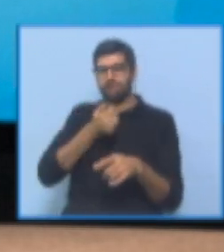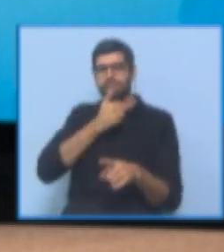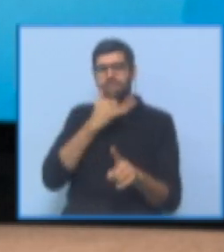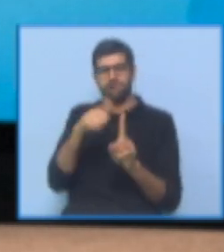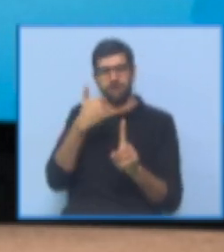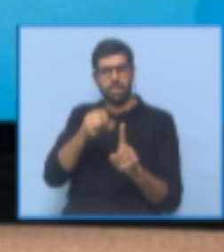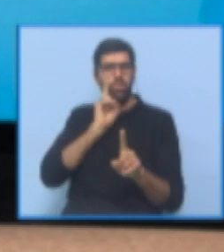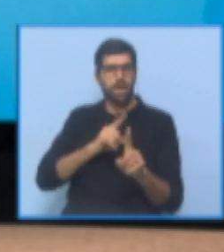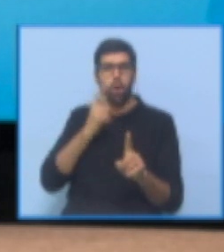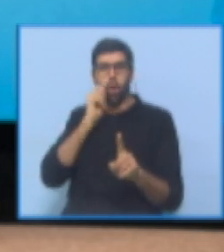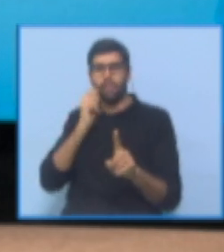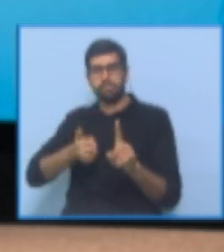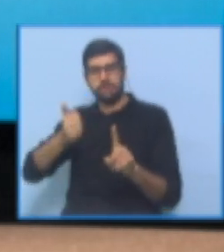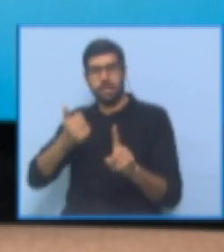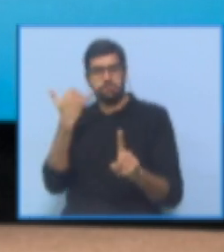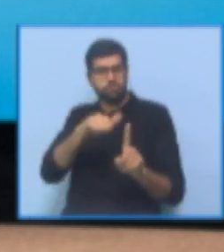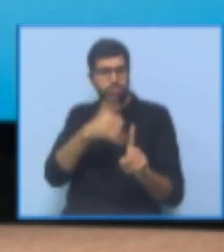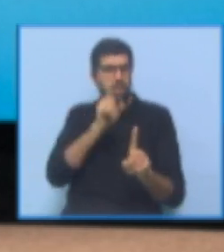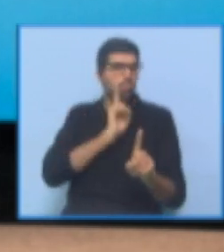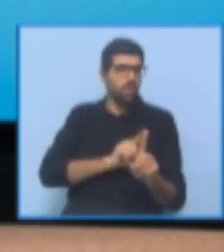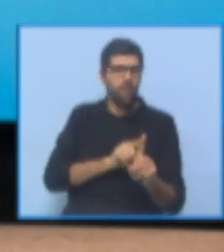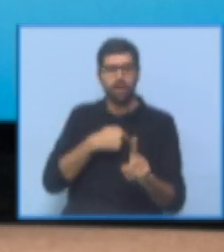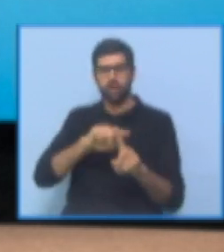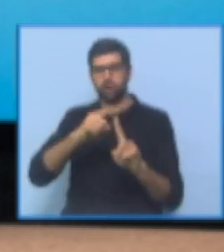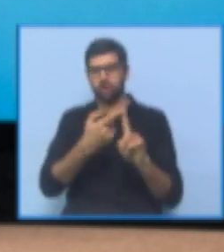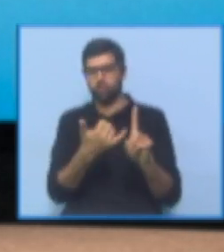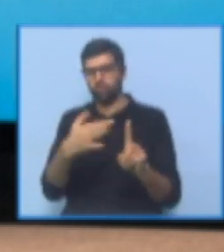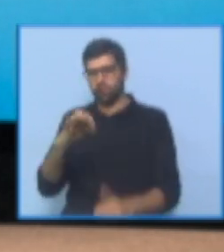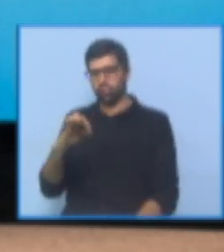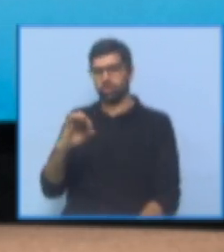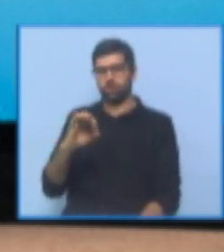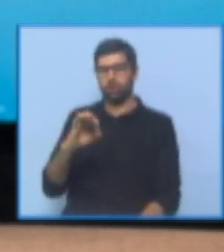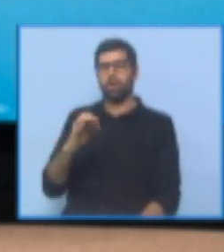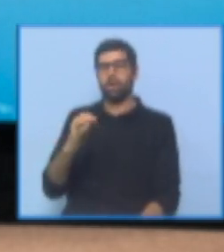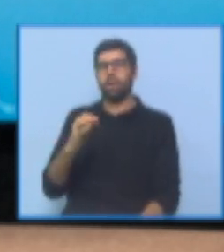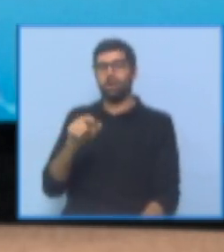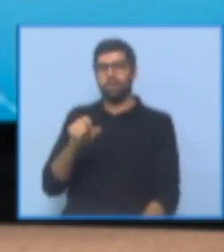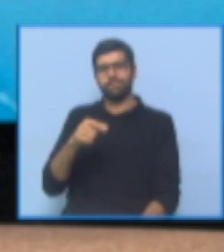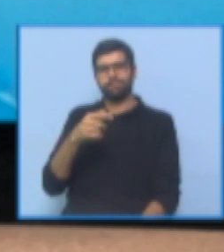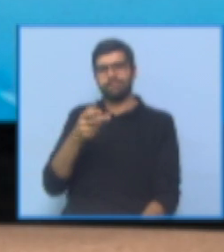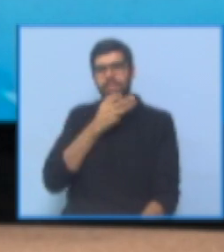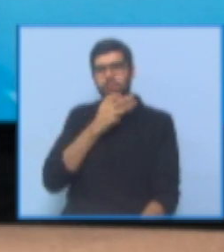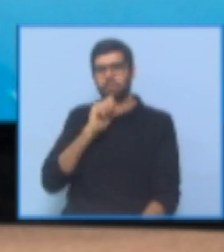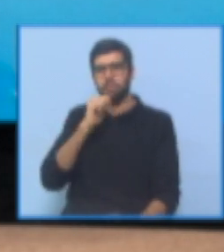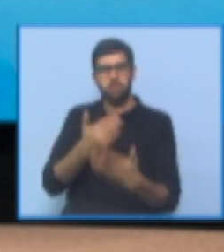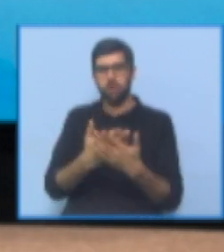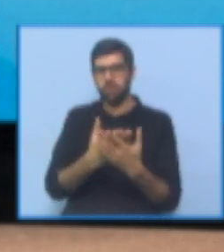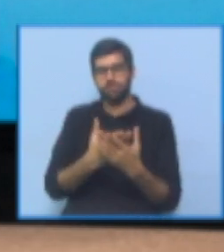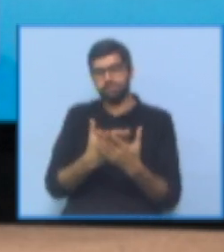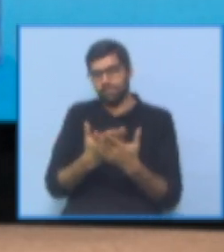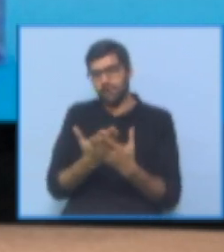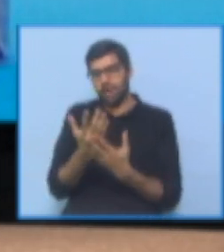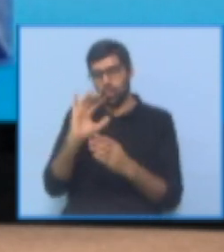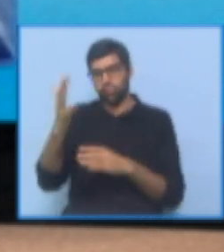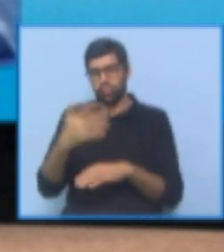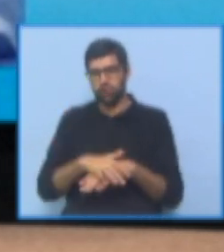dos homens para com as mulheres. Neste ano que passou, no ano de 2018, foi trágico, mortes inclusive,